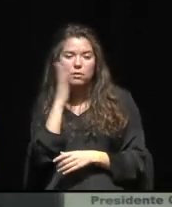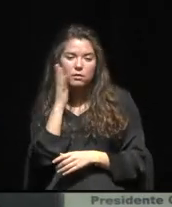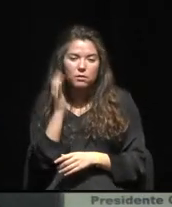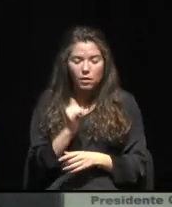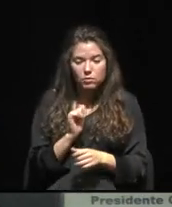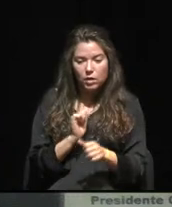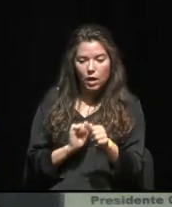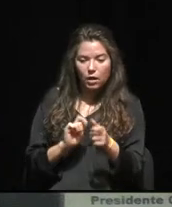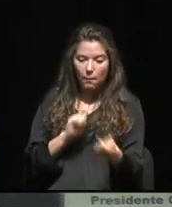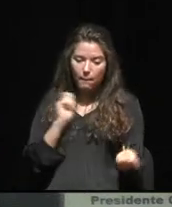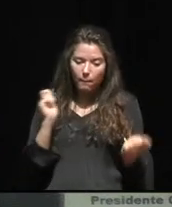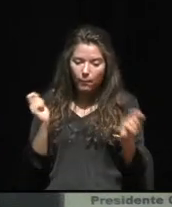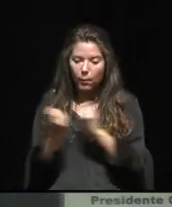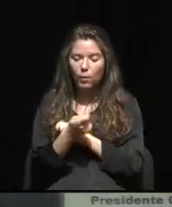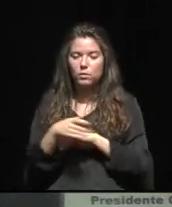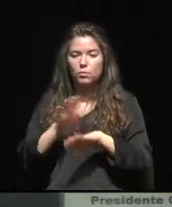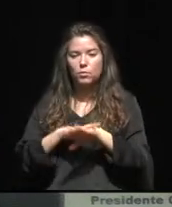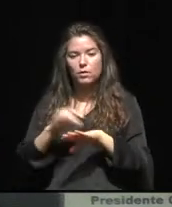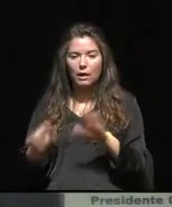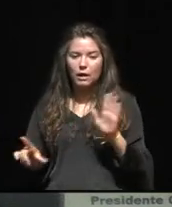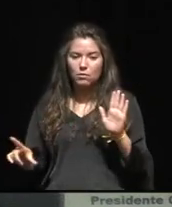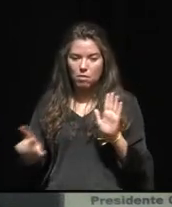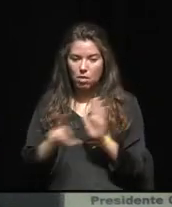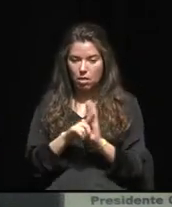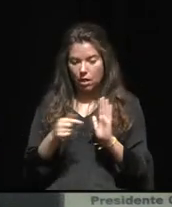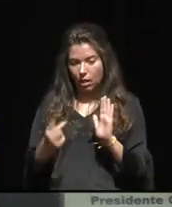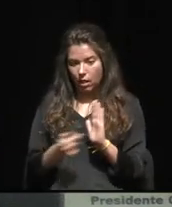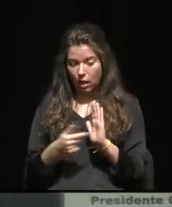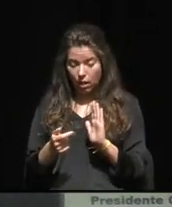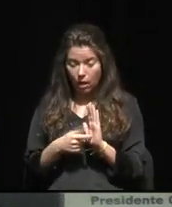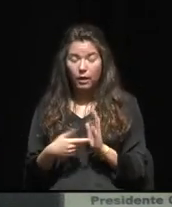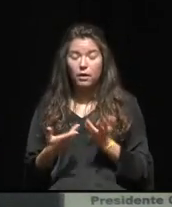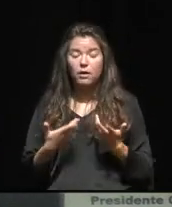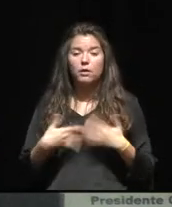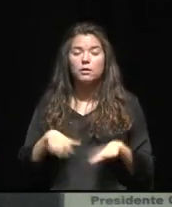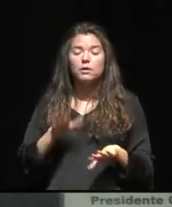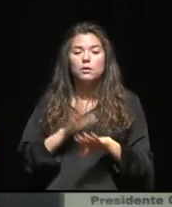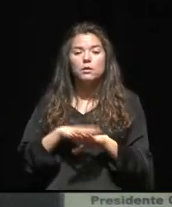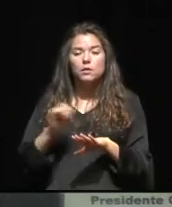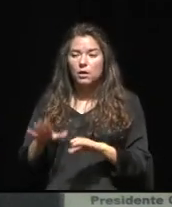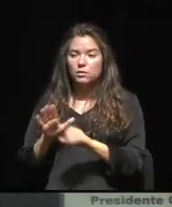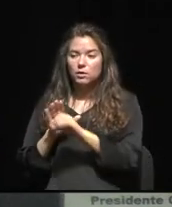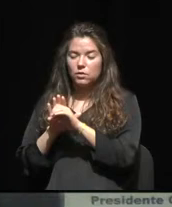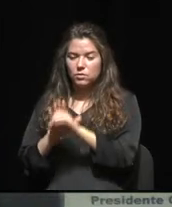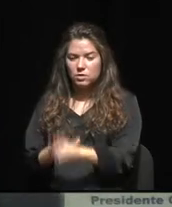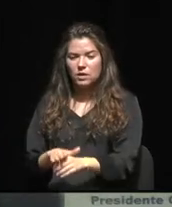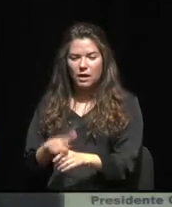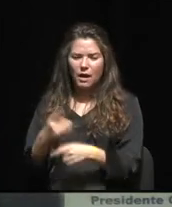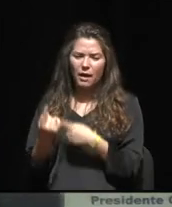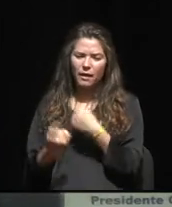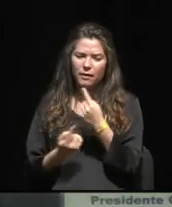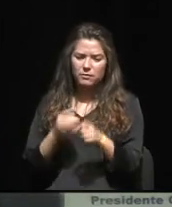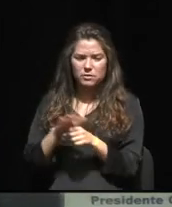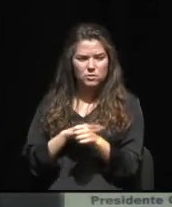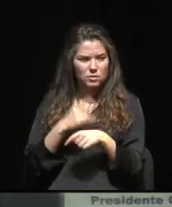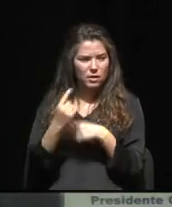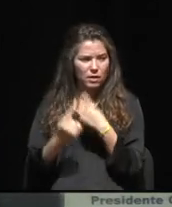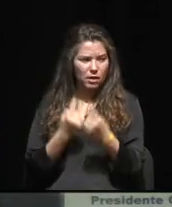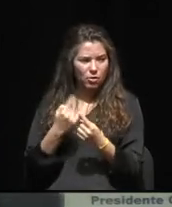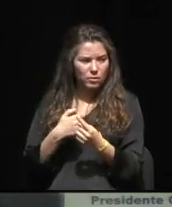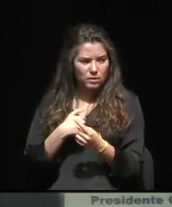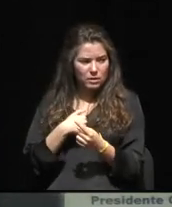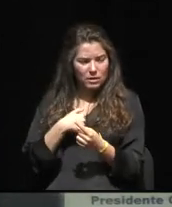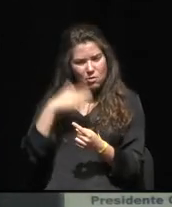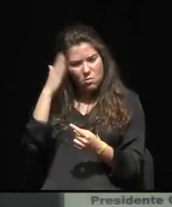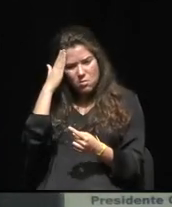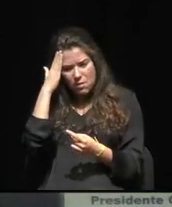fosse revertida por iniciativa Legislativa depois o em relação à iniciativa do cha há aqui várias questões Julgo que aquilo